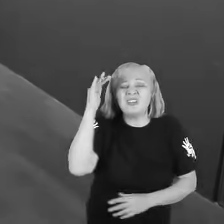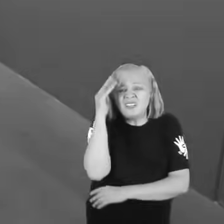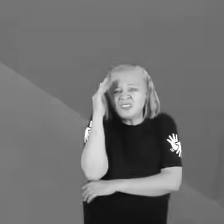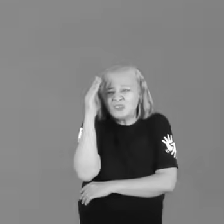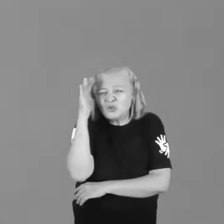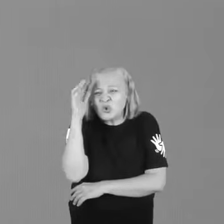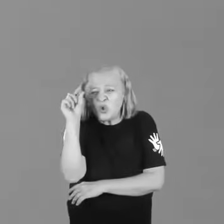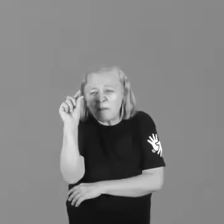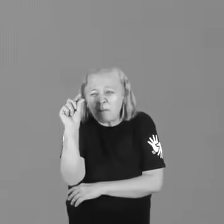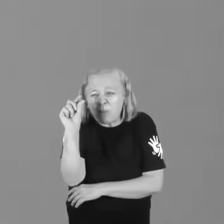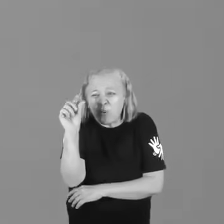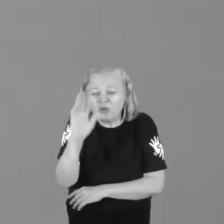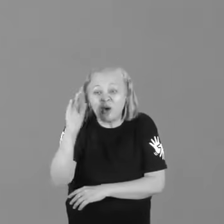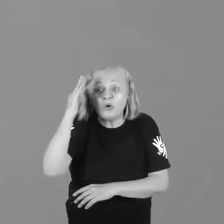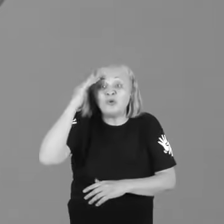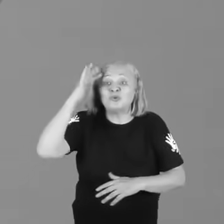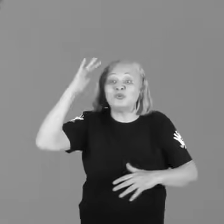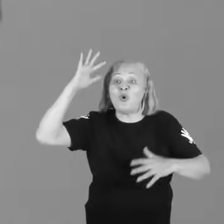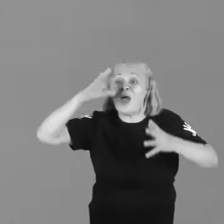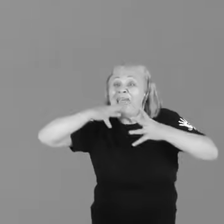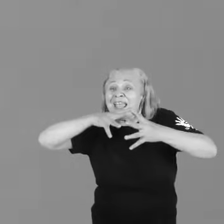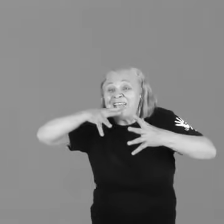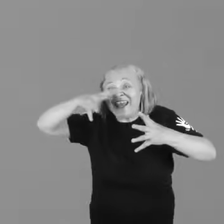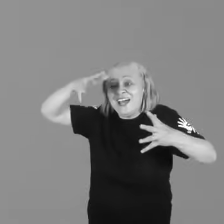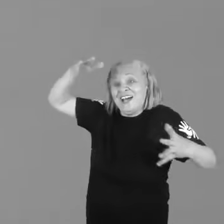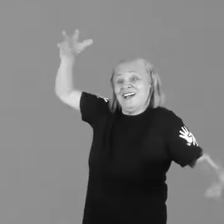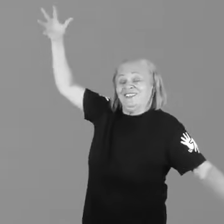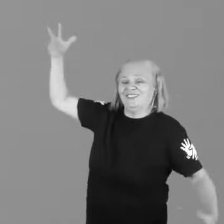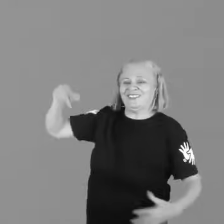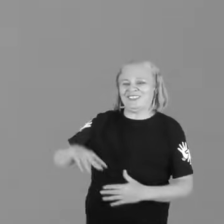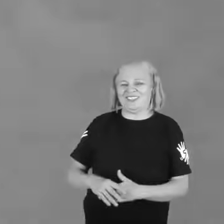se eu apenas lhe tocar na veste.